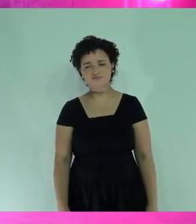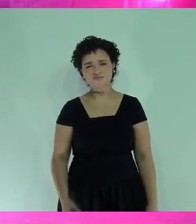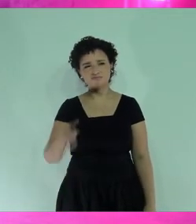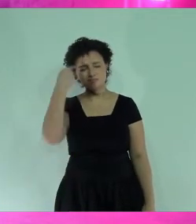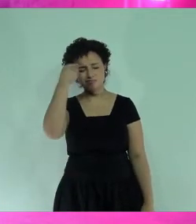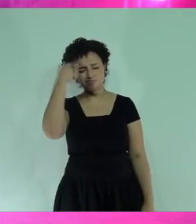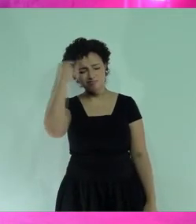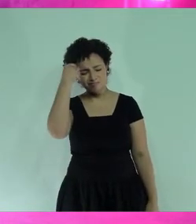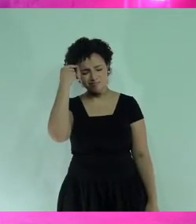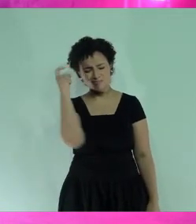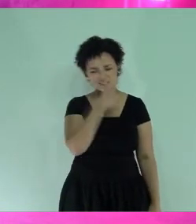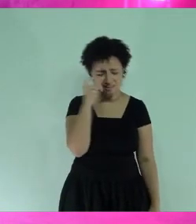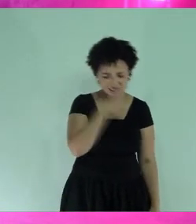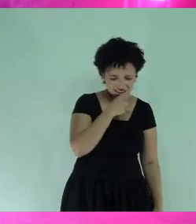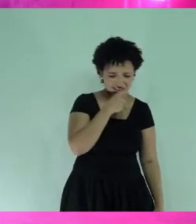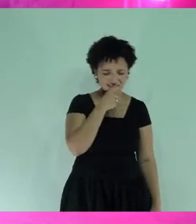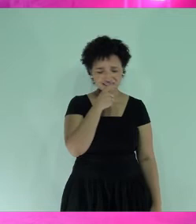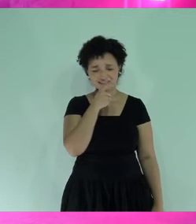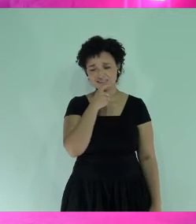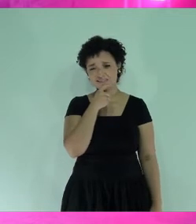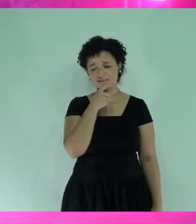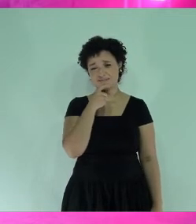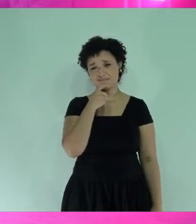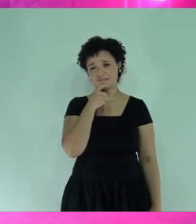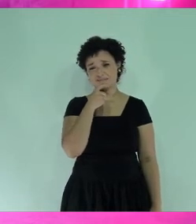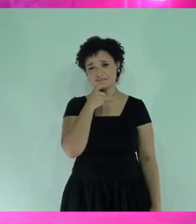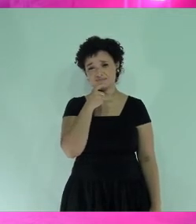Tinha em mente mentiras,